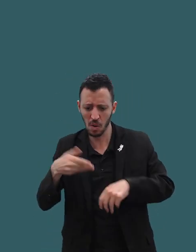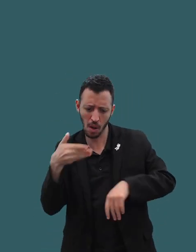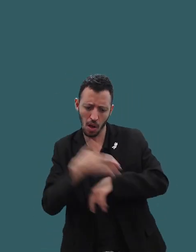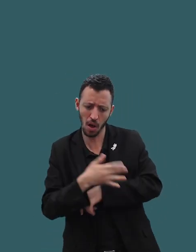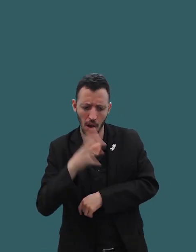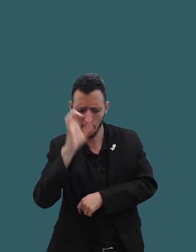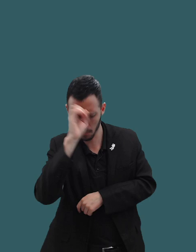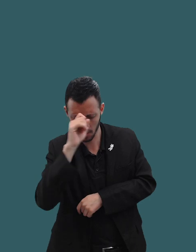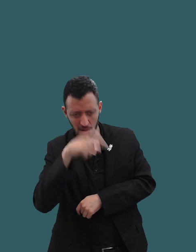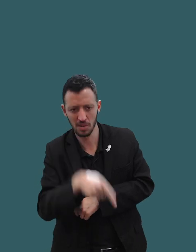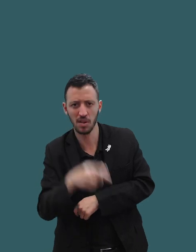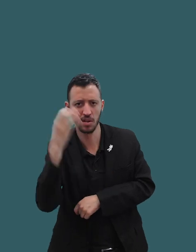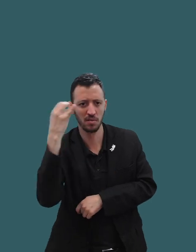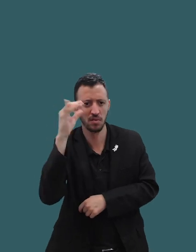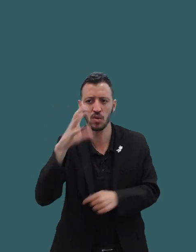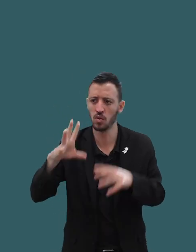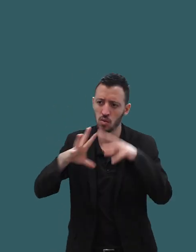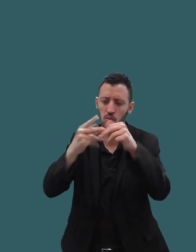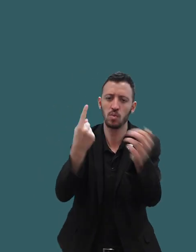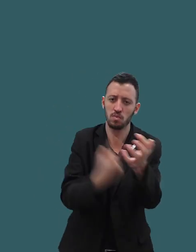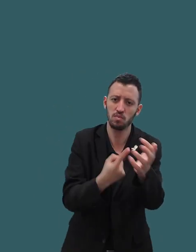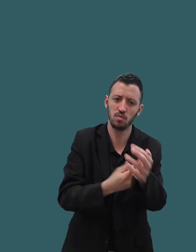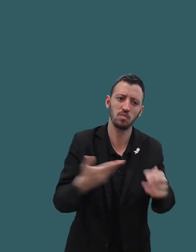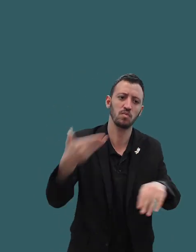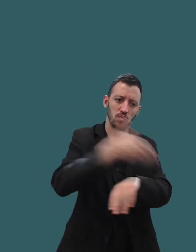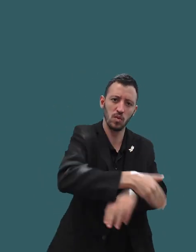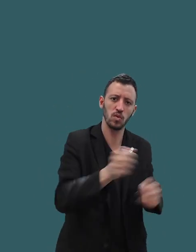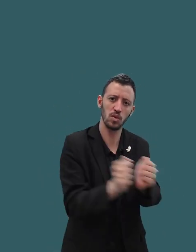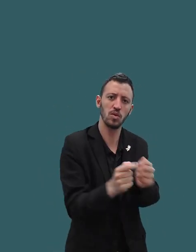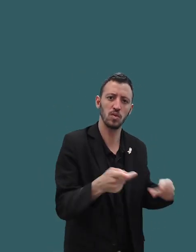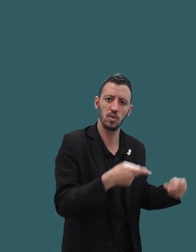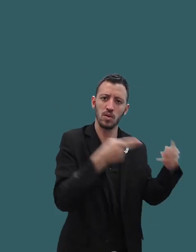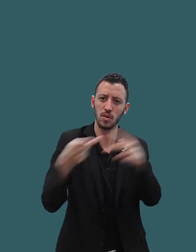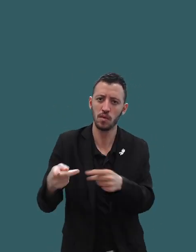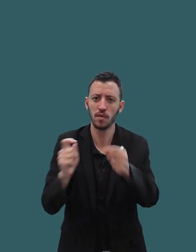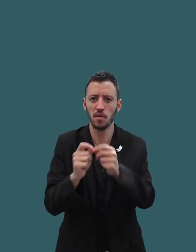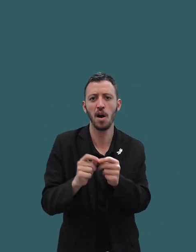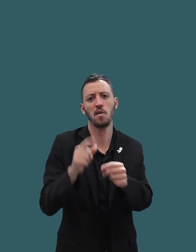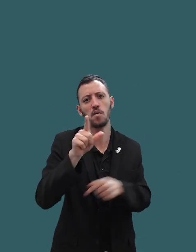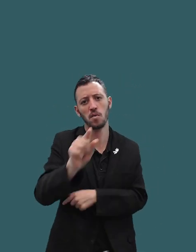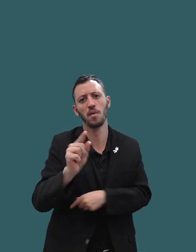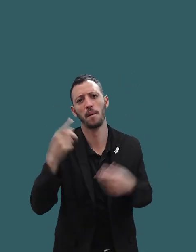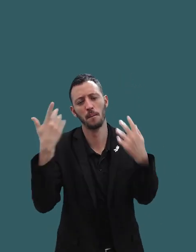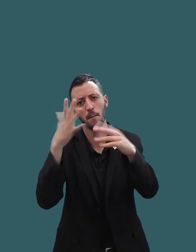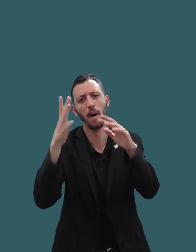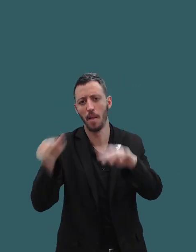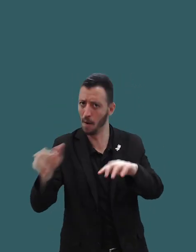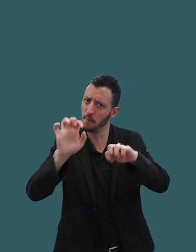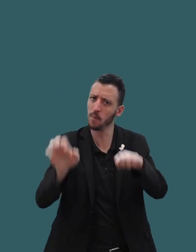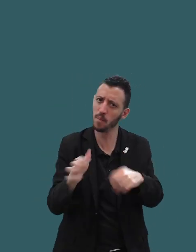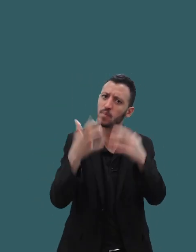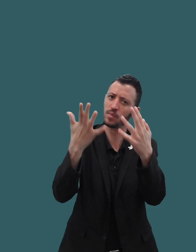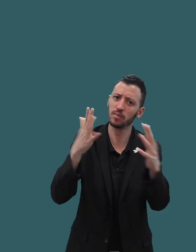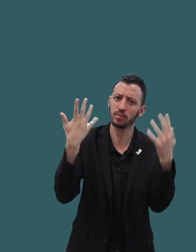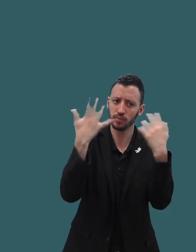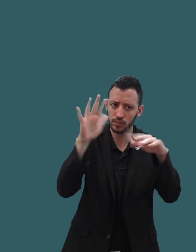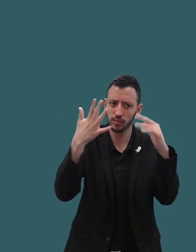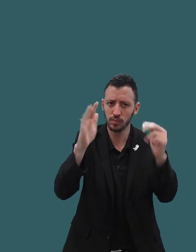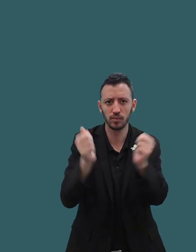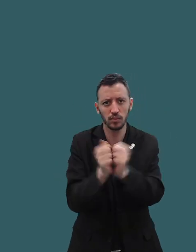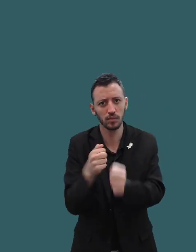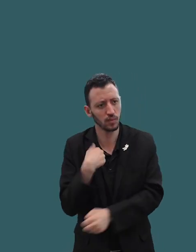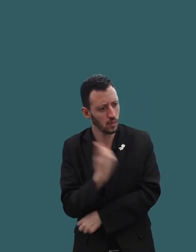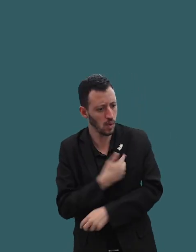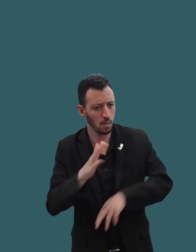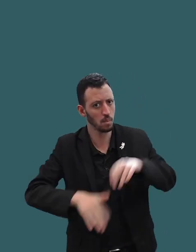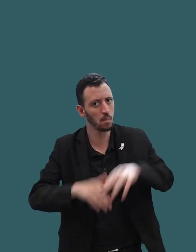Então, vocês estão convidados, como sempre, para participar desse nosso grande evento. E parabéns pelo evento e parabéns aos